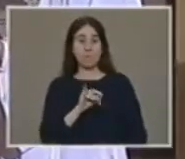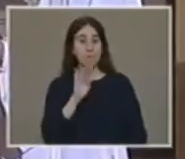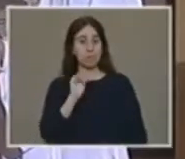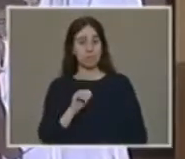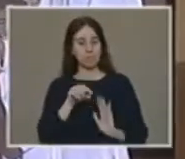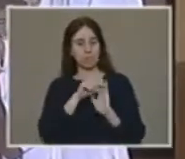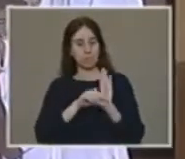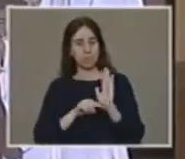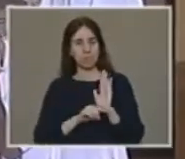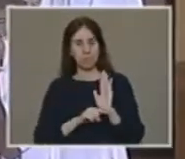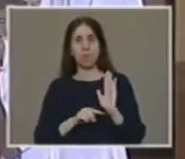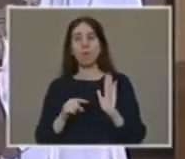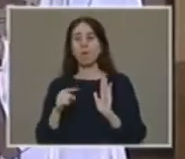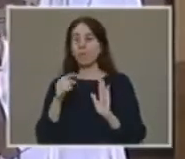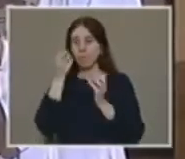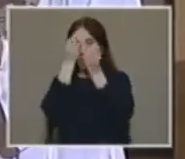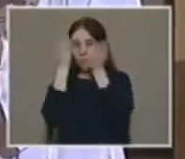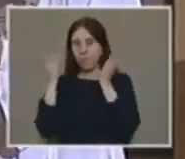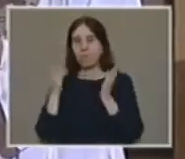profetas e nos salmos.